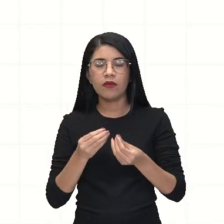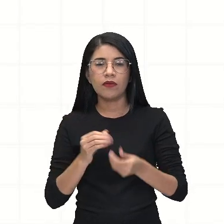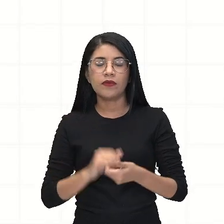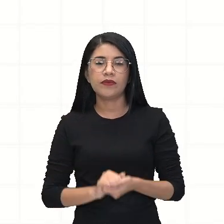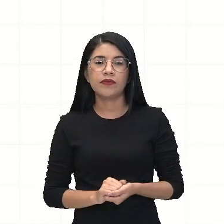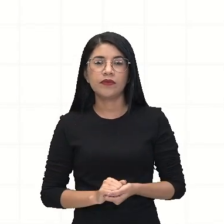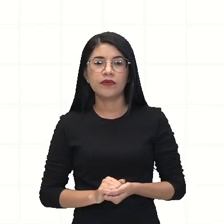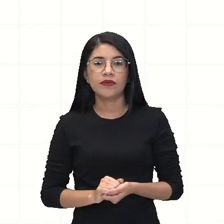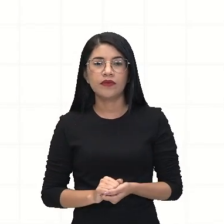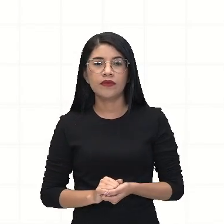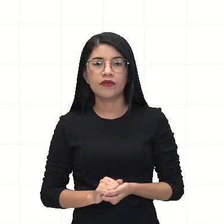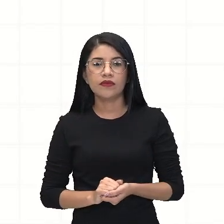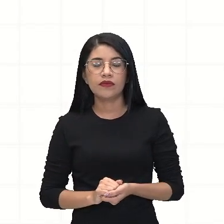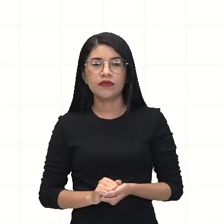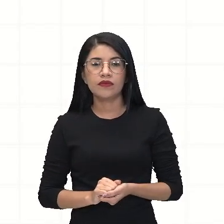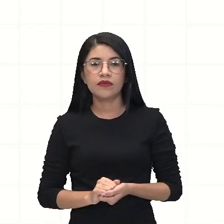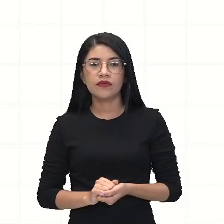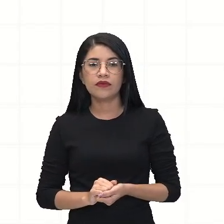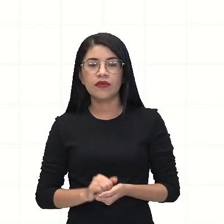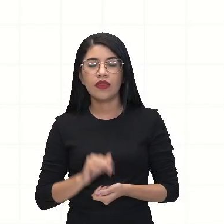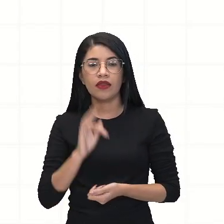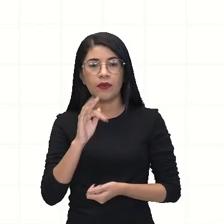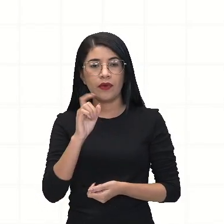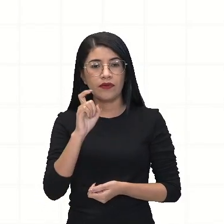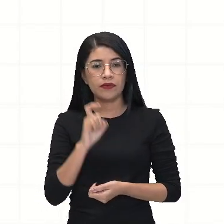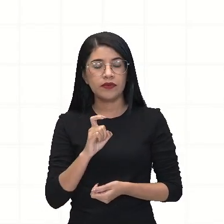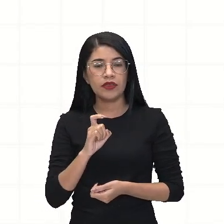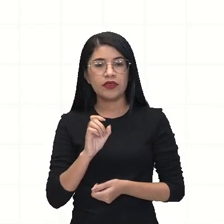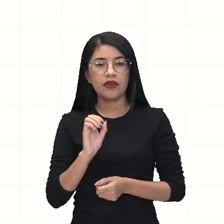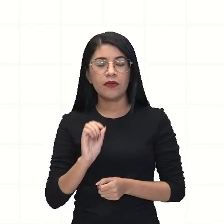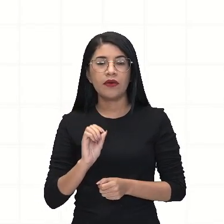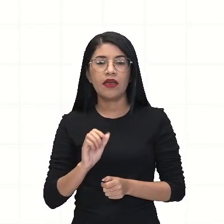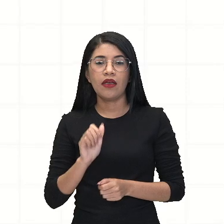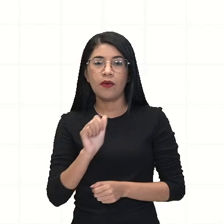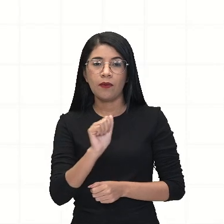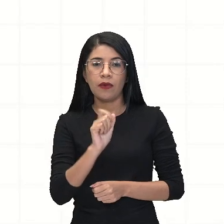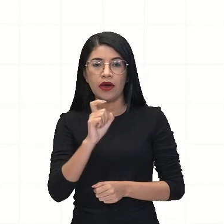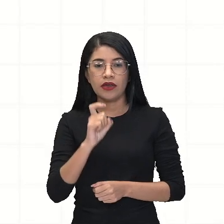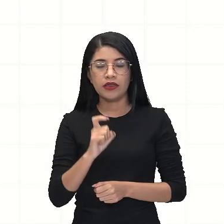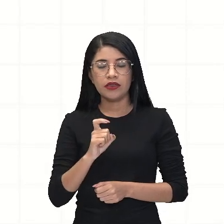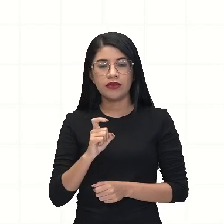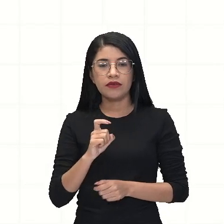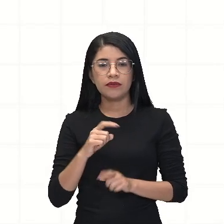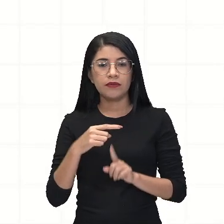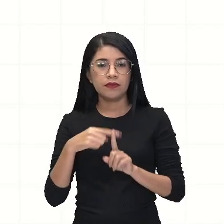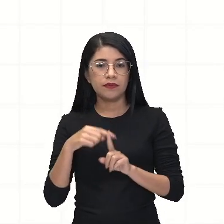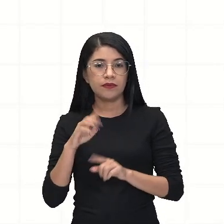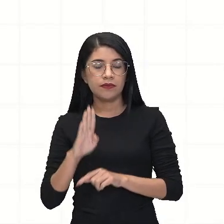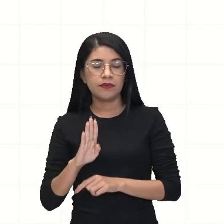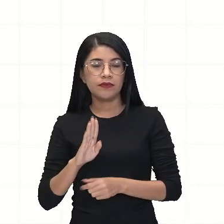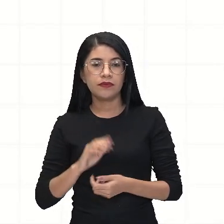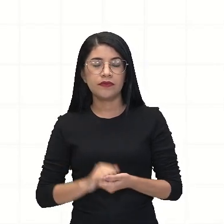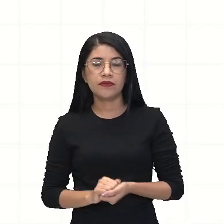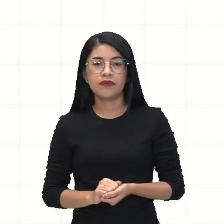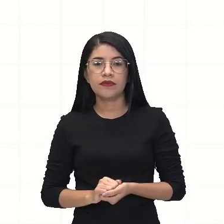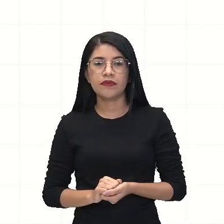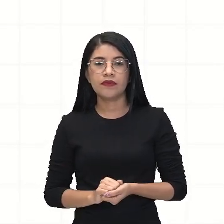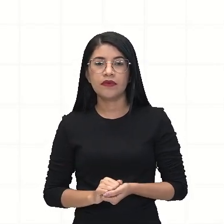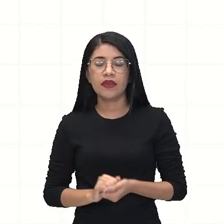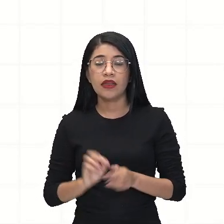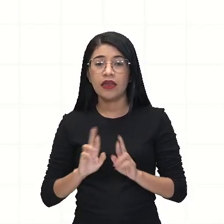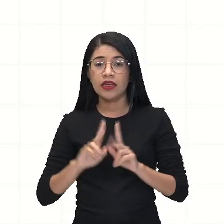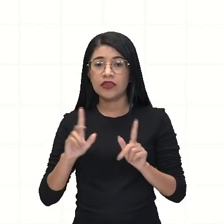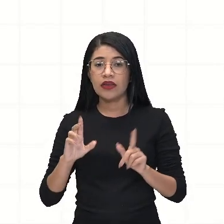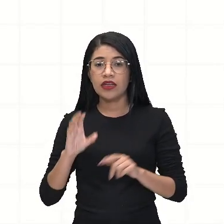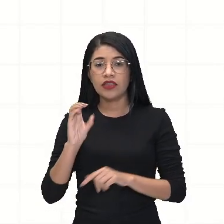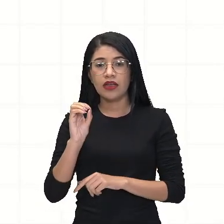linear. A função linear, ela não vai ser a função constante, né? Então, é o contrário. A função linear não